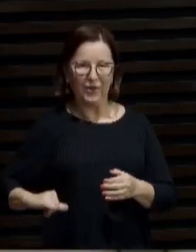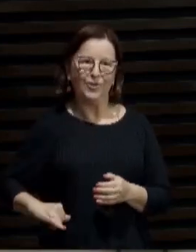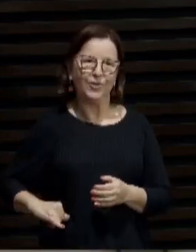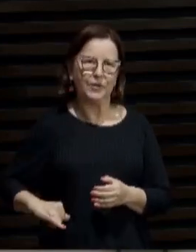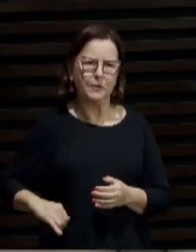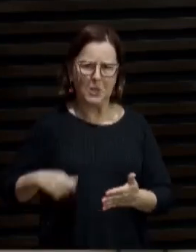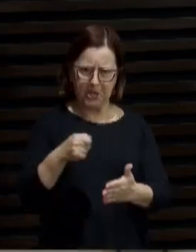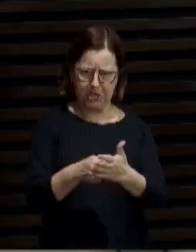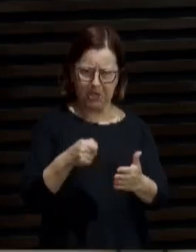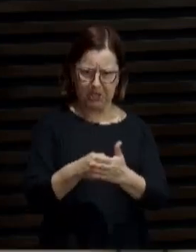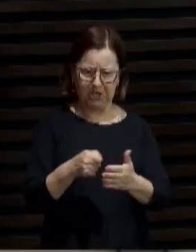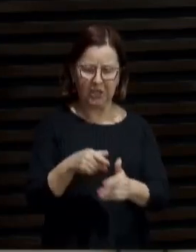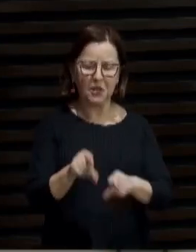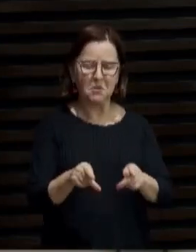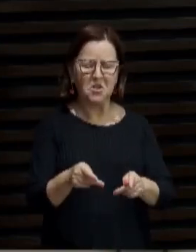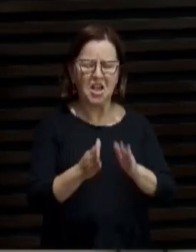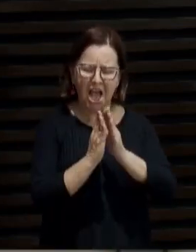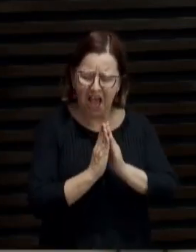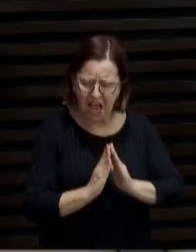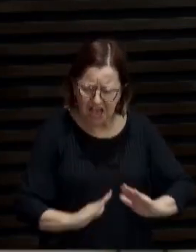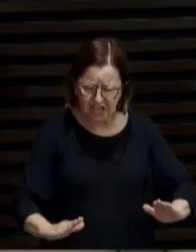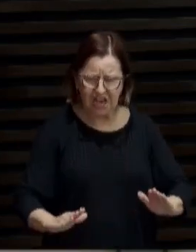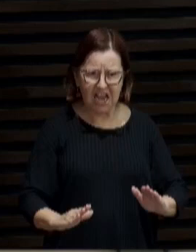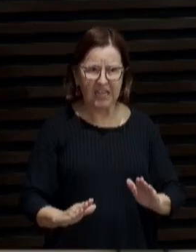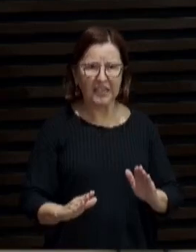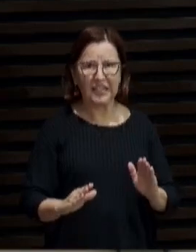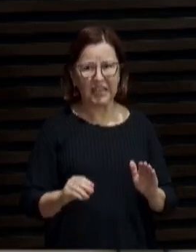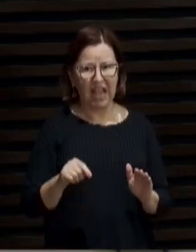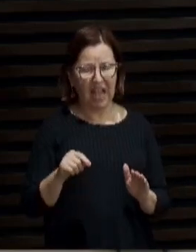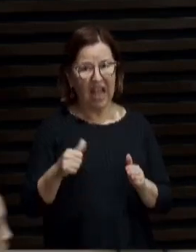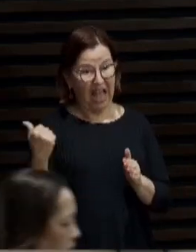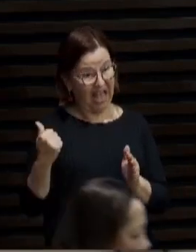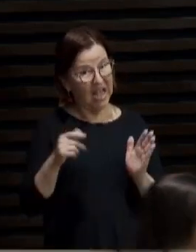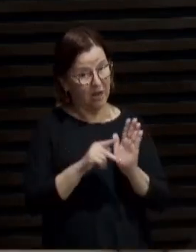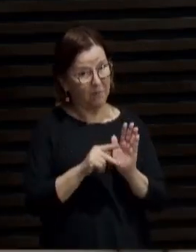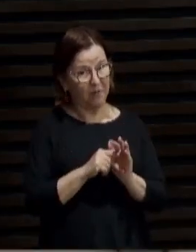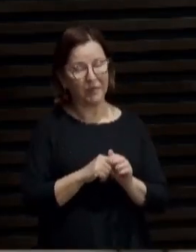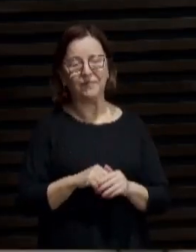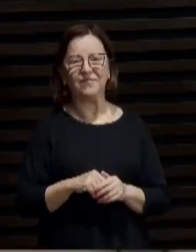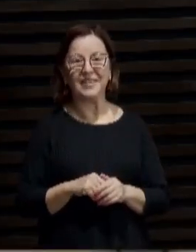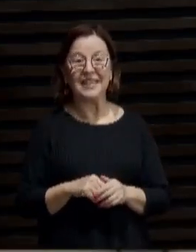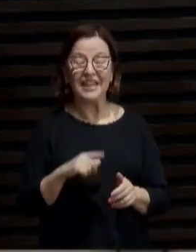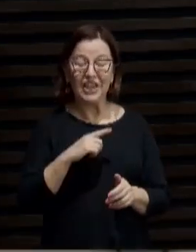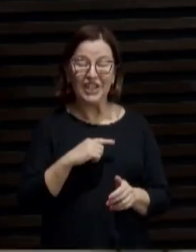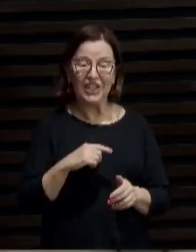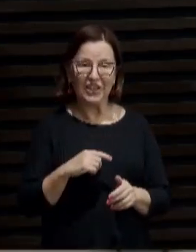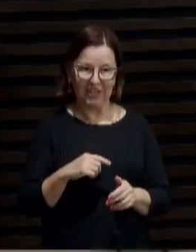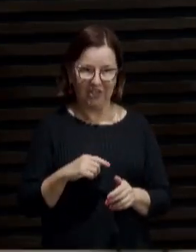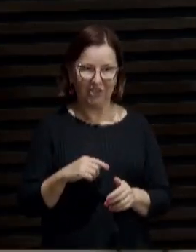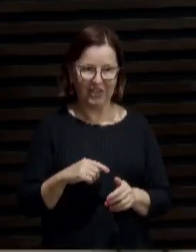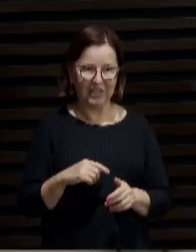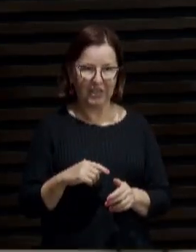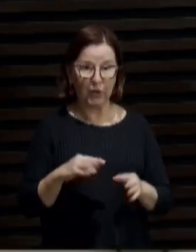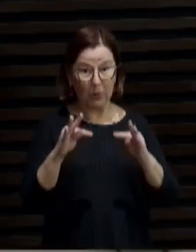ele exigia para si adoração como se fosse um Deus. E nessa cidade havia um templo ao Deus imperador, ao